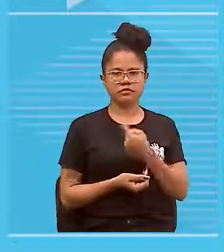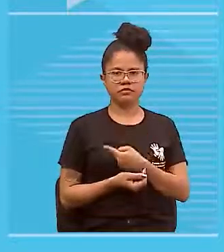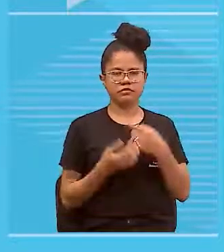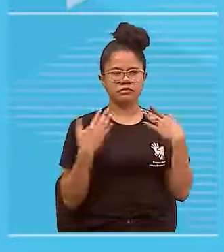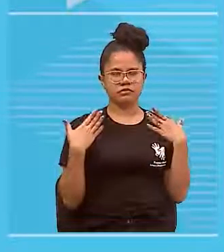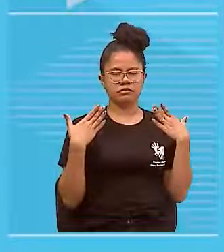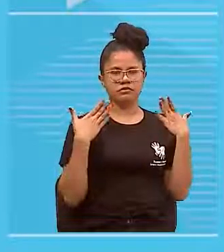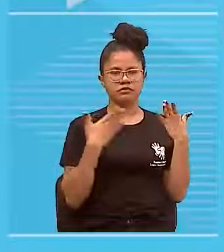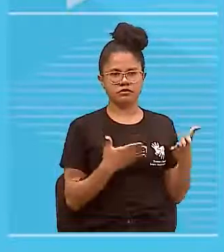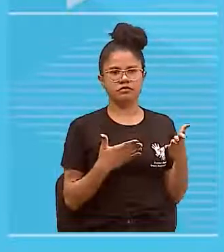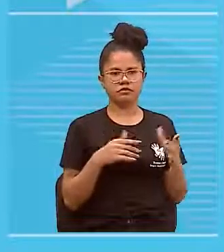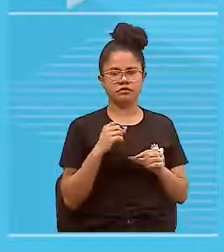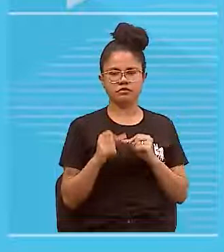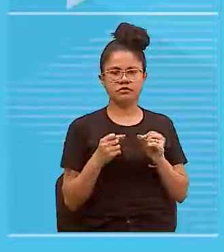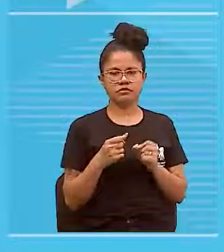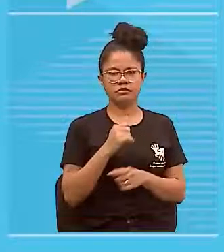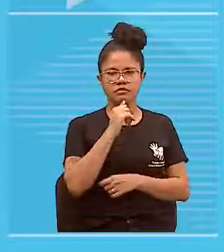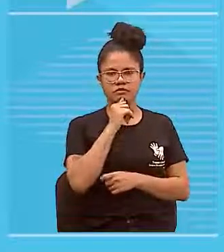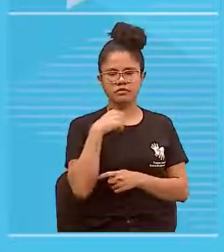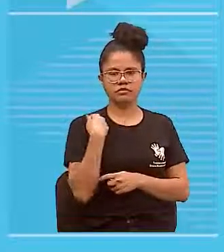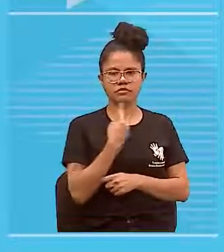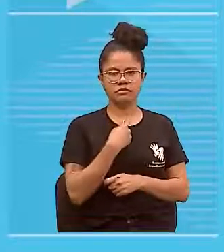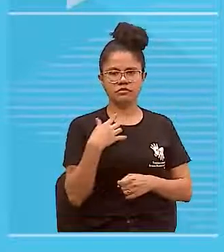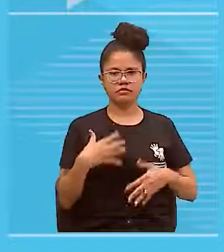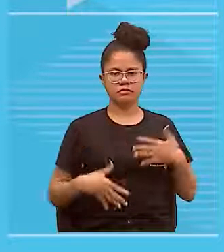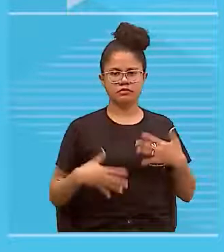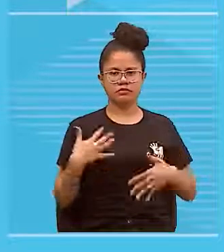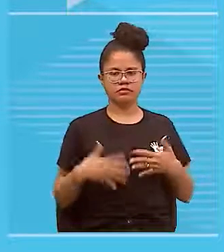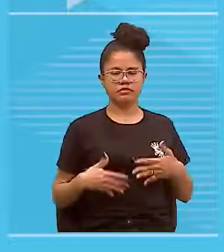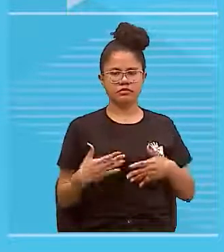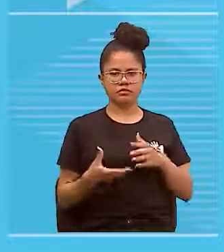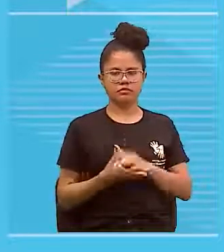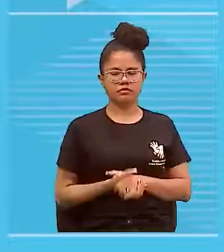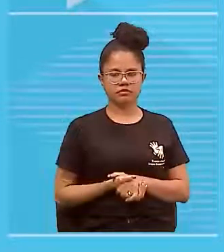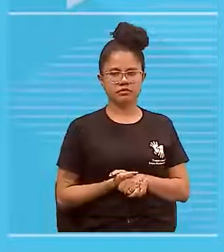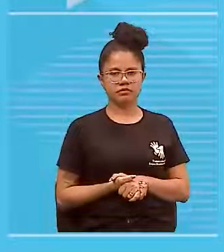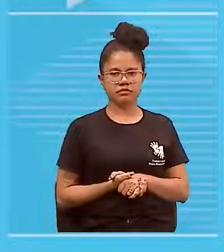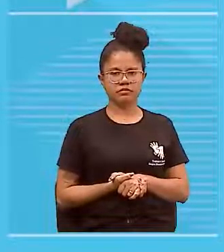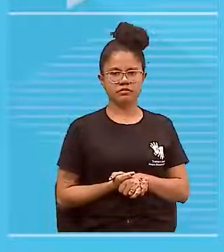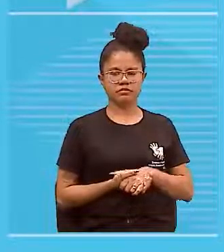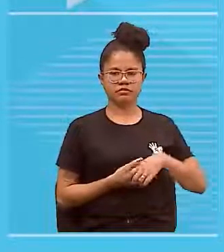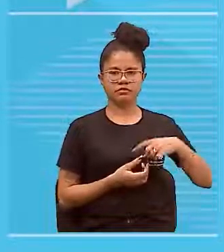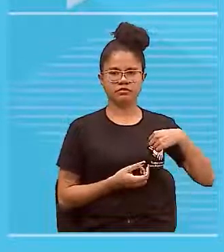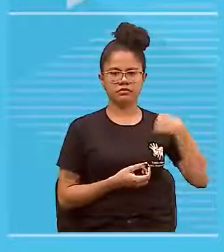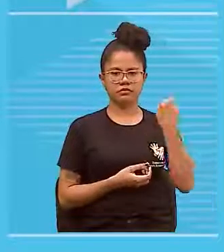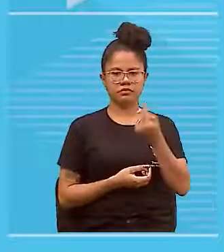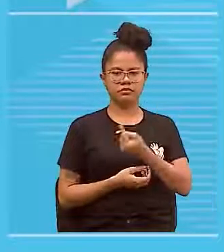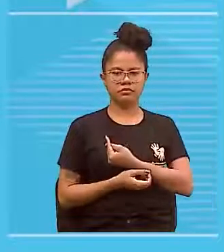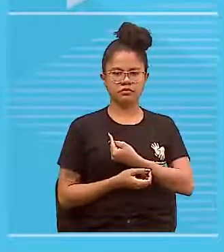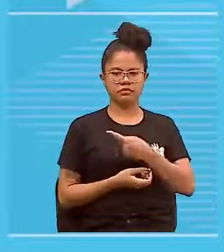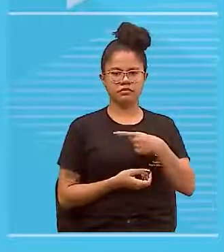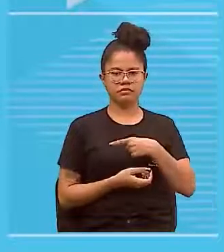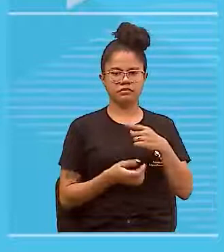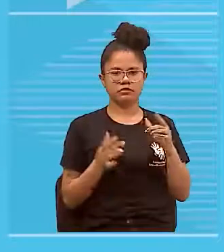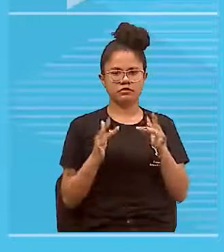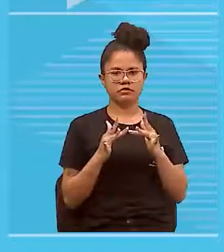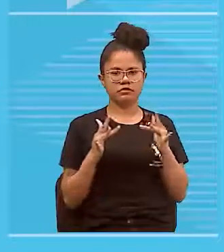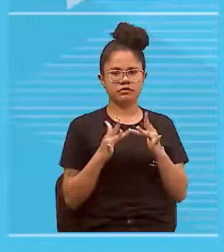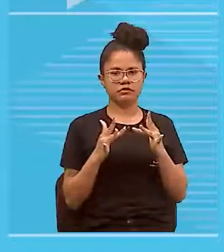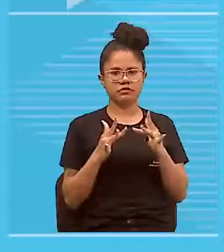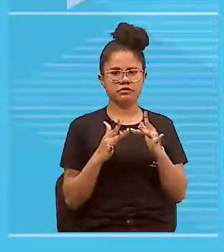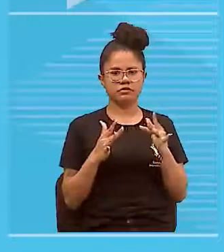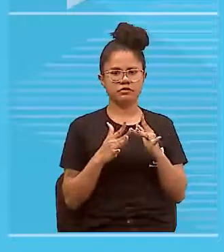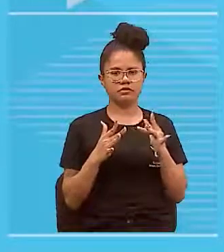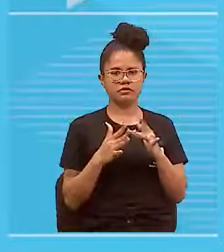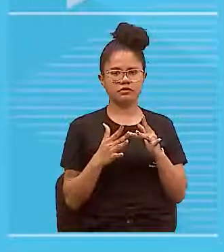exemplo, no nosso corpo. O nosso corpo mesmo, nosso organismo. A gente tem um contato muito